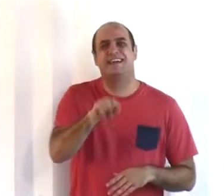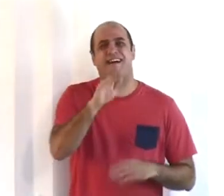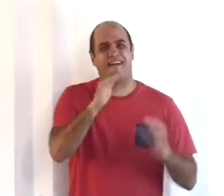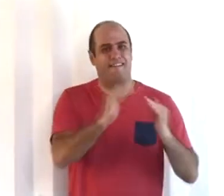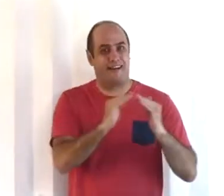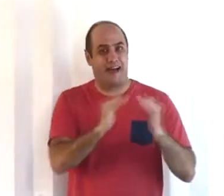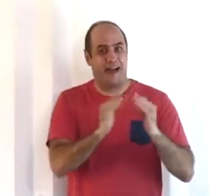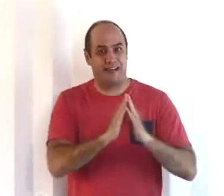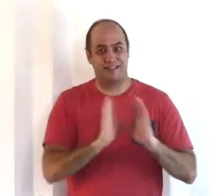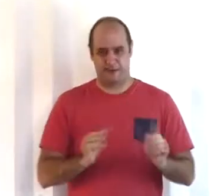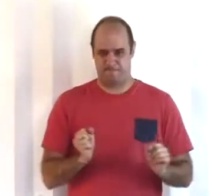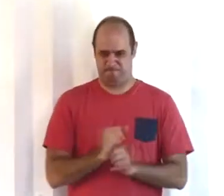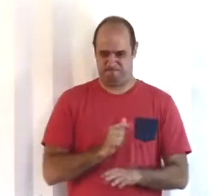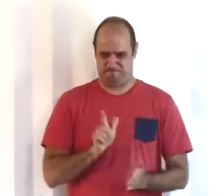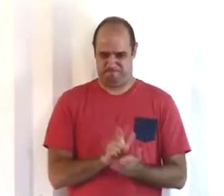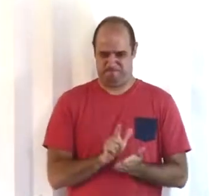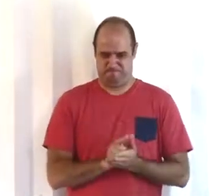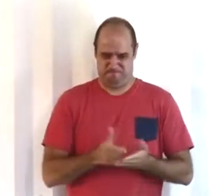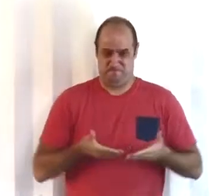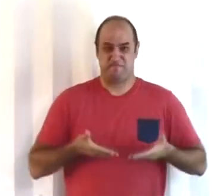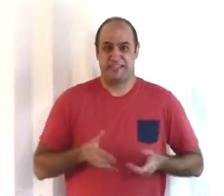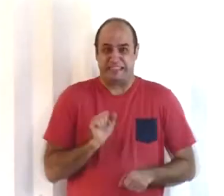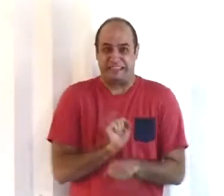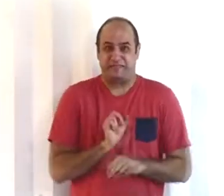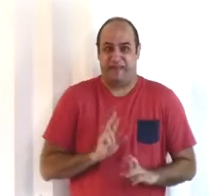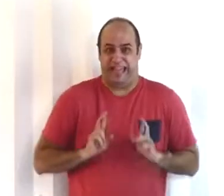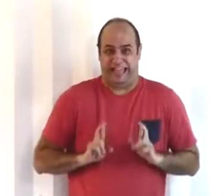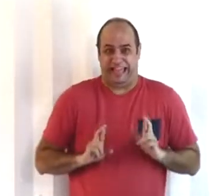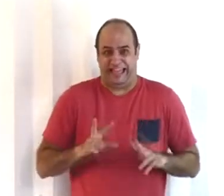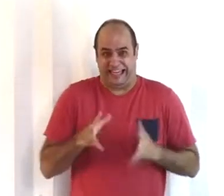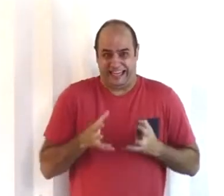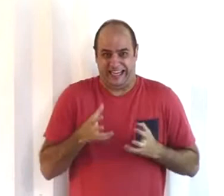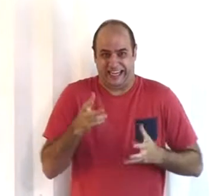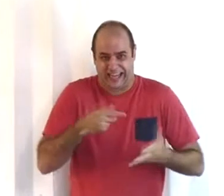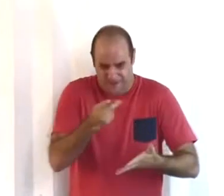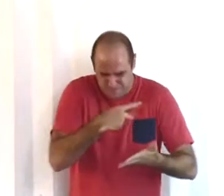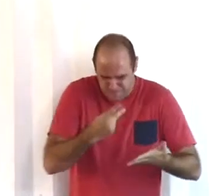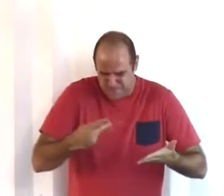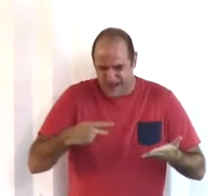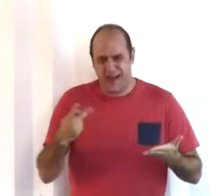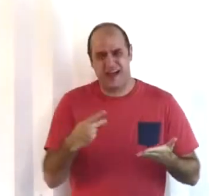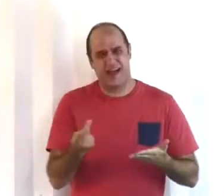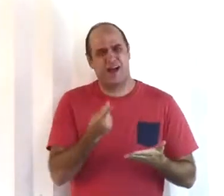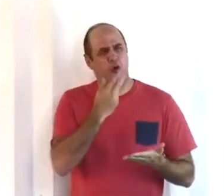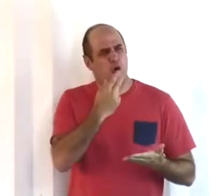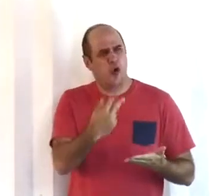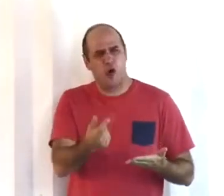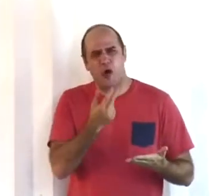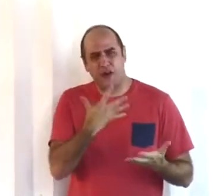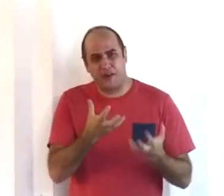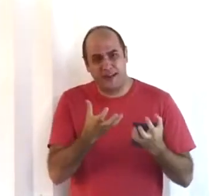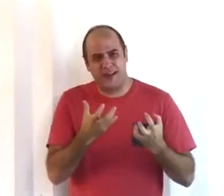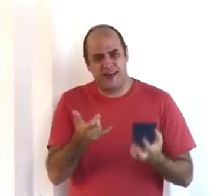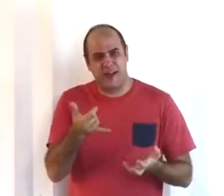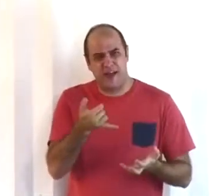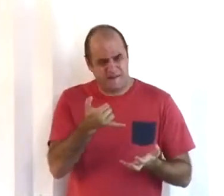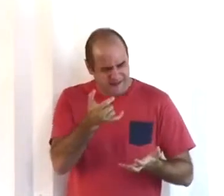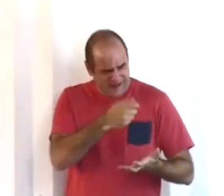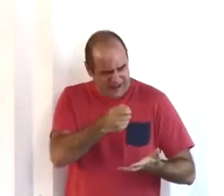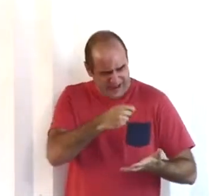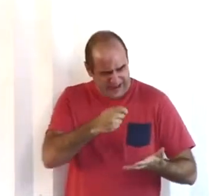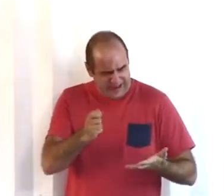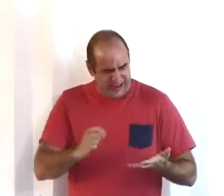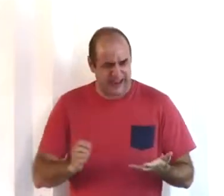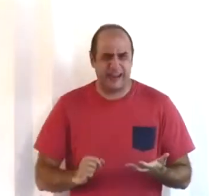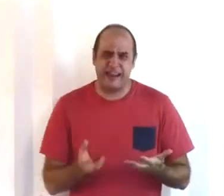com a folha de papel na mão, com aquele lápis de cor ou com aquela